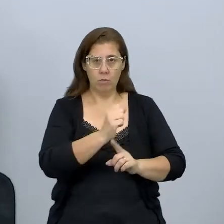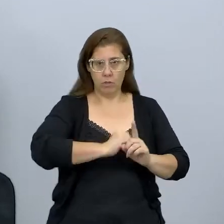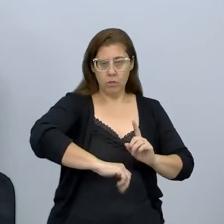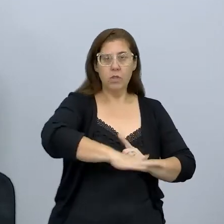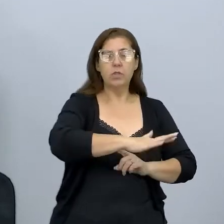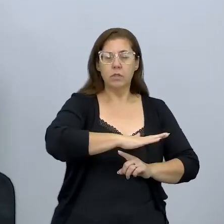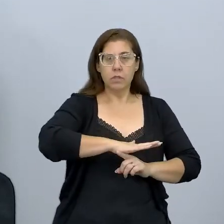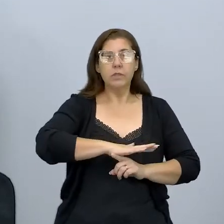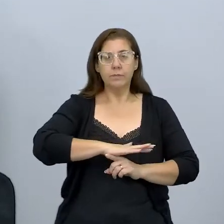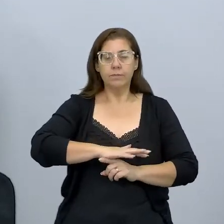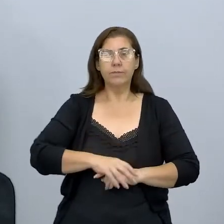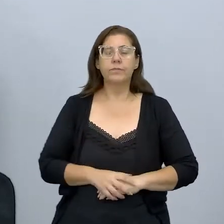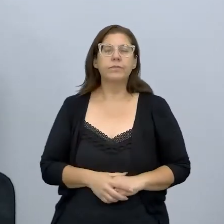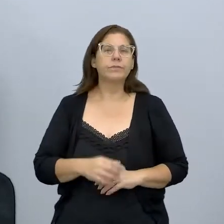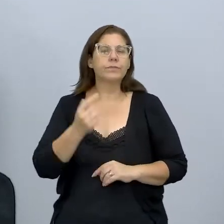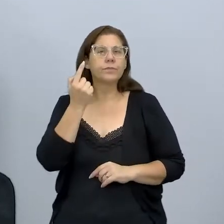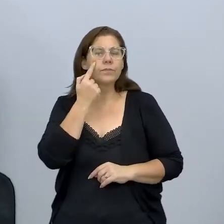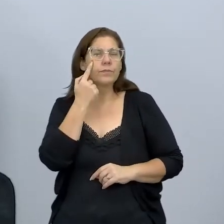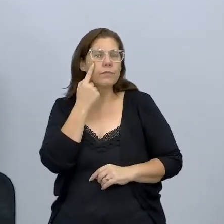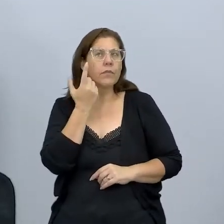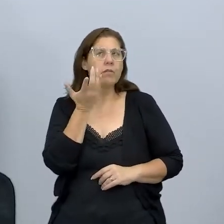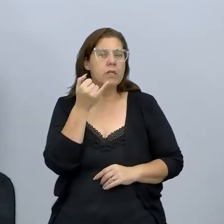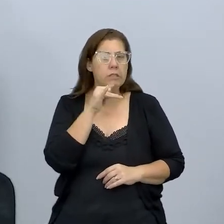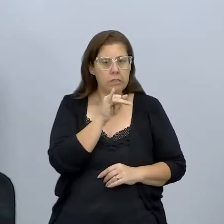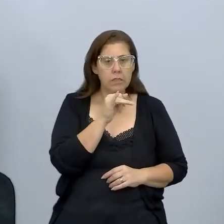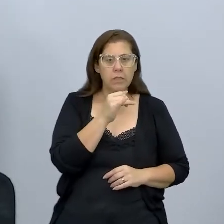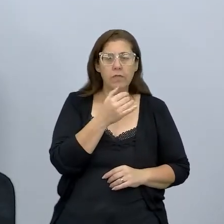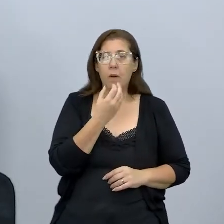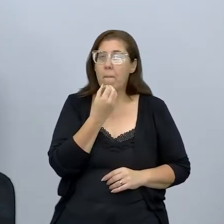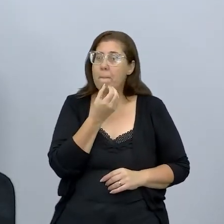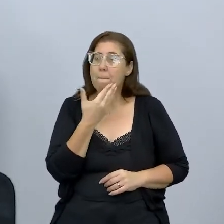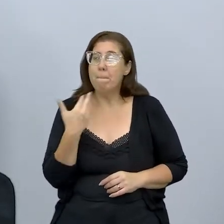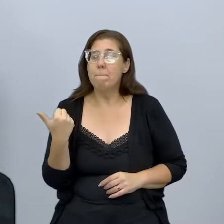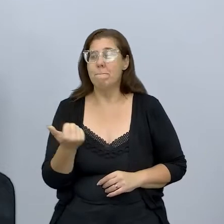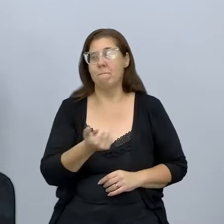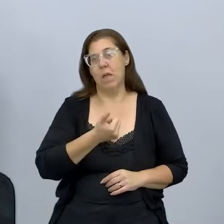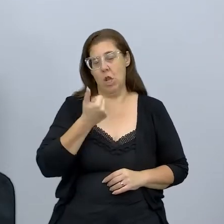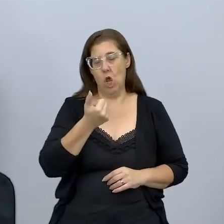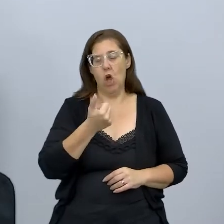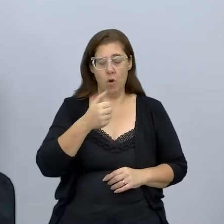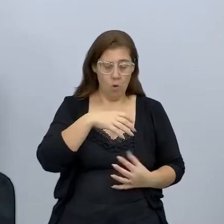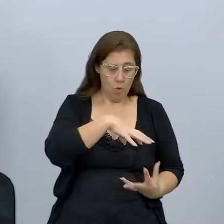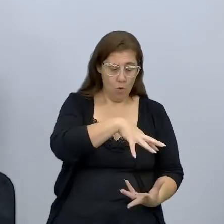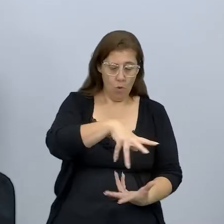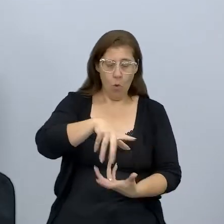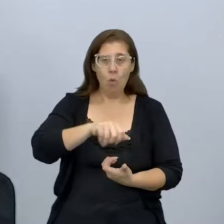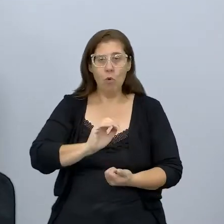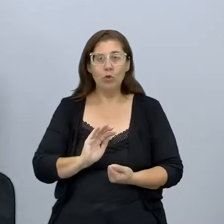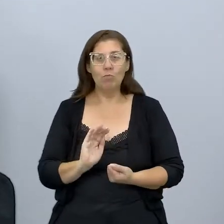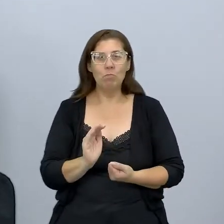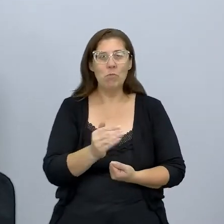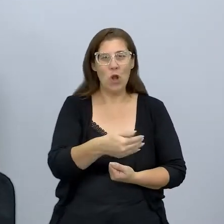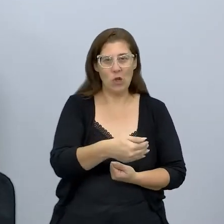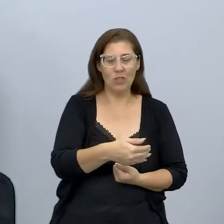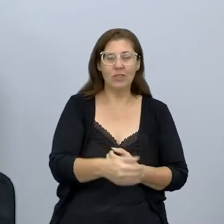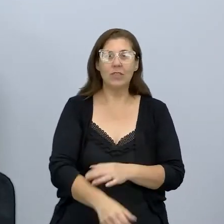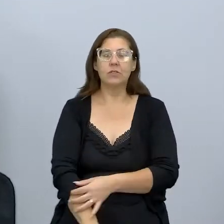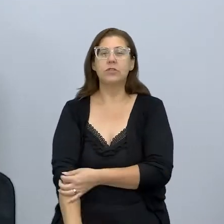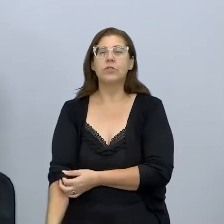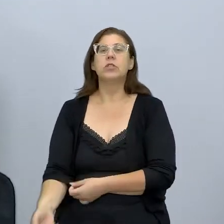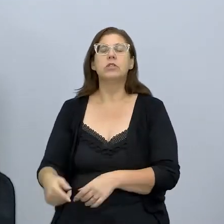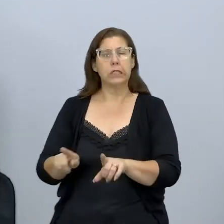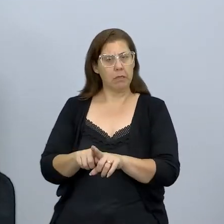aí, né? Para ver se fica ao mais tempo possível protegido esses recursos naturais. E o